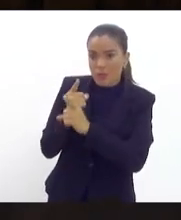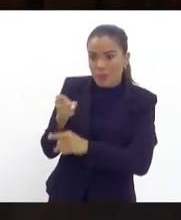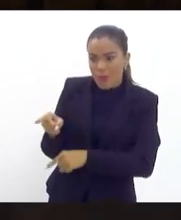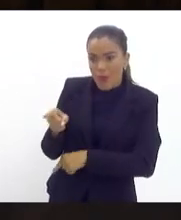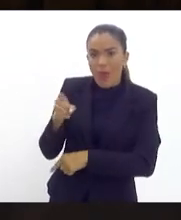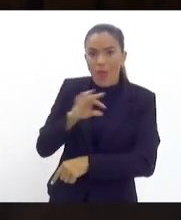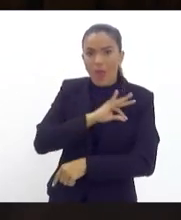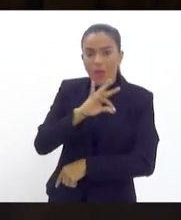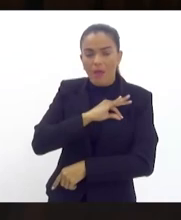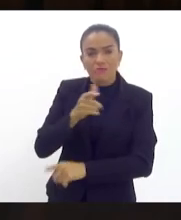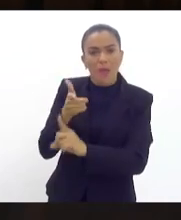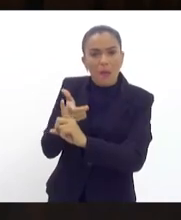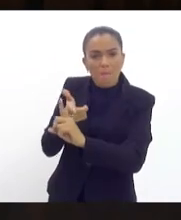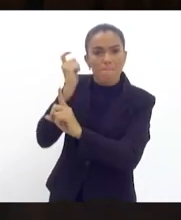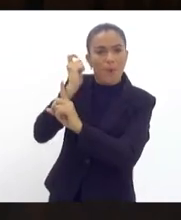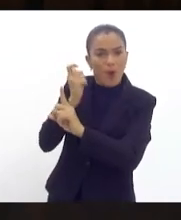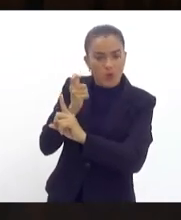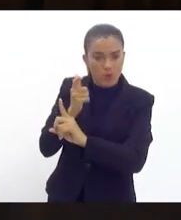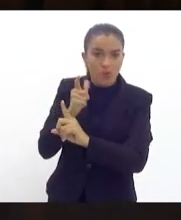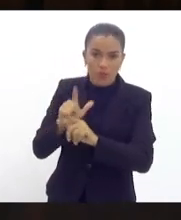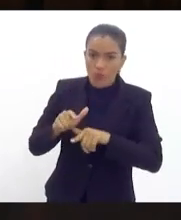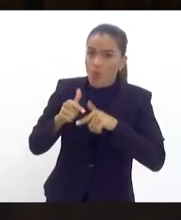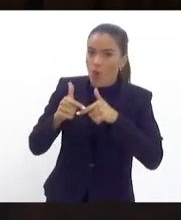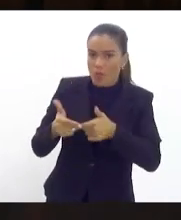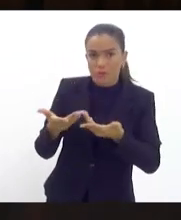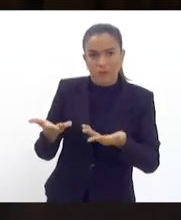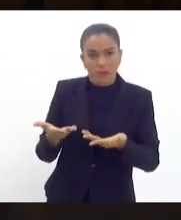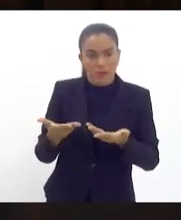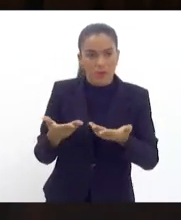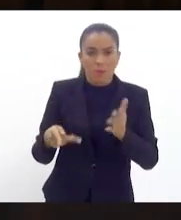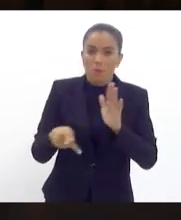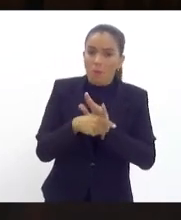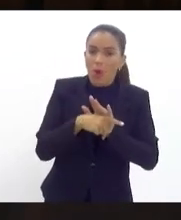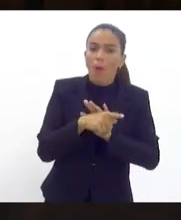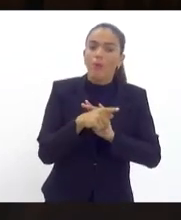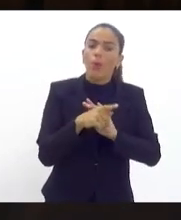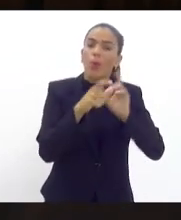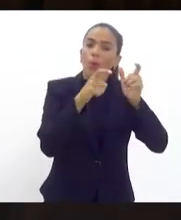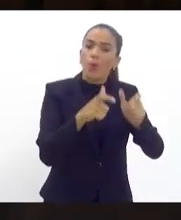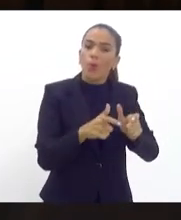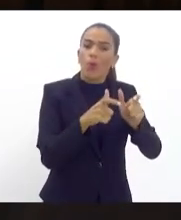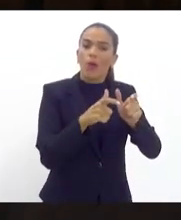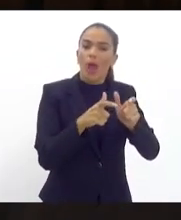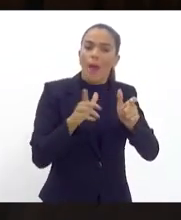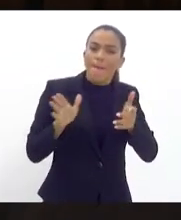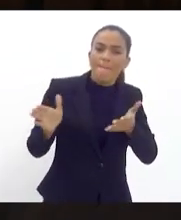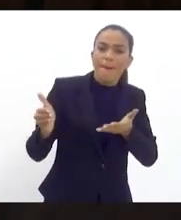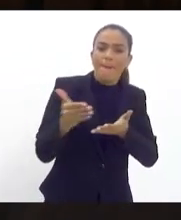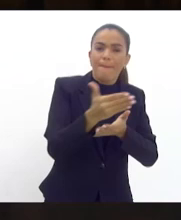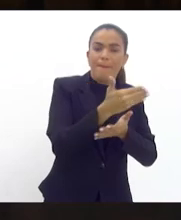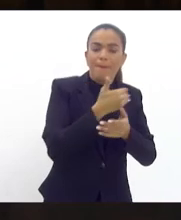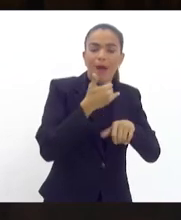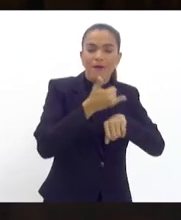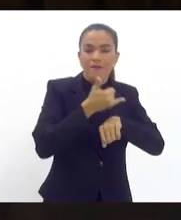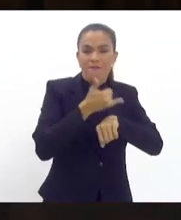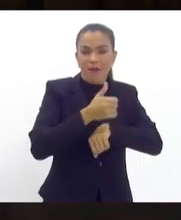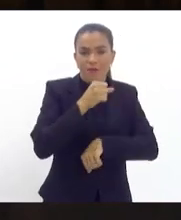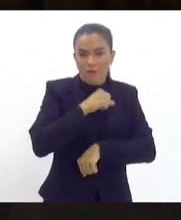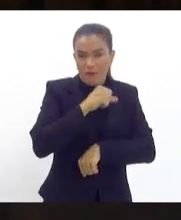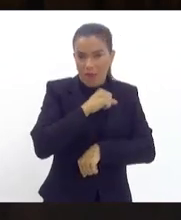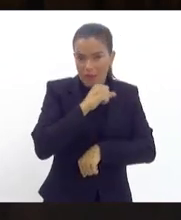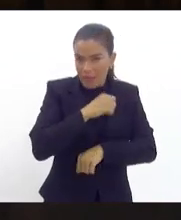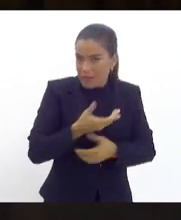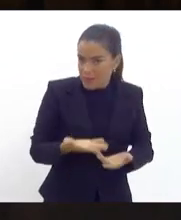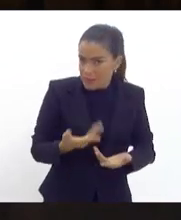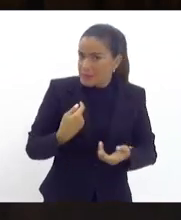foi morto então as uma ação contundente dos Ferros velhos é muito importante e aí eu acho que tem